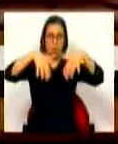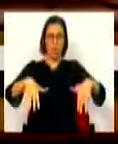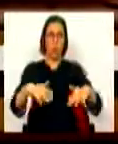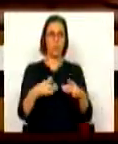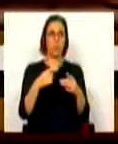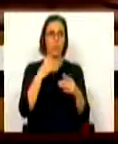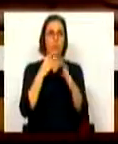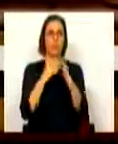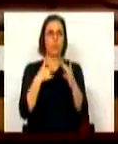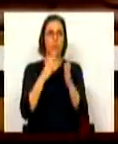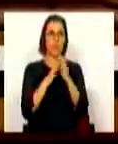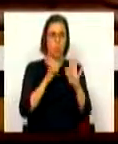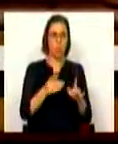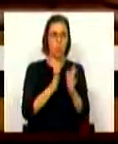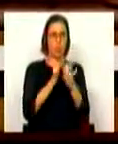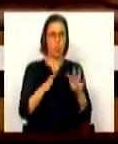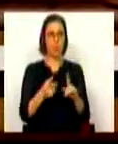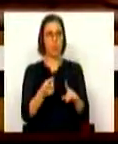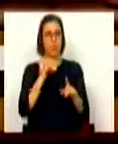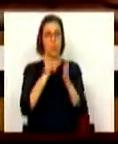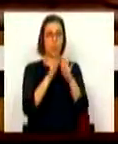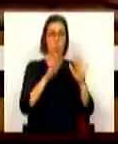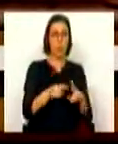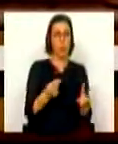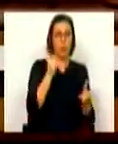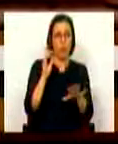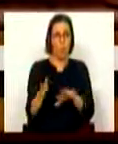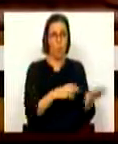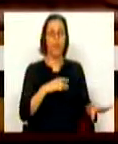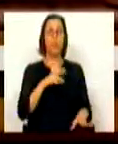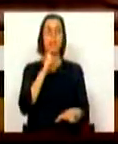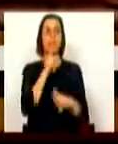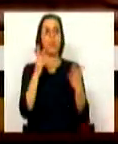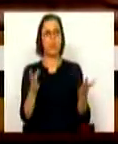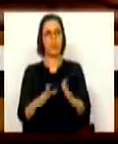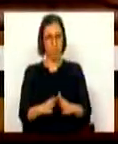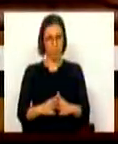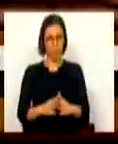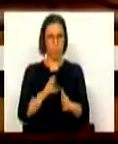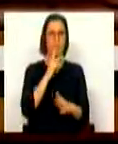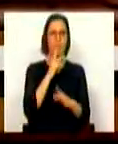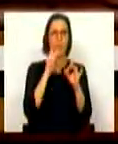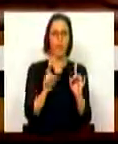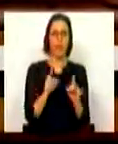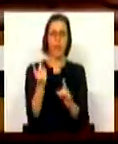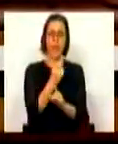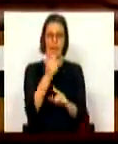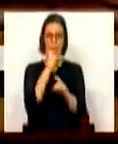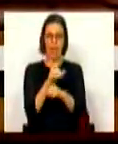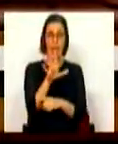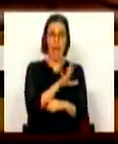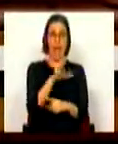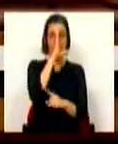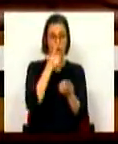dos cultos. Já fui dos cultos, já foi dos cultos, já não é. E nós respondemos aqui ambos. Respondemos aqui ambos pelas